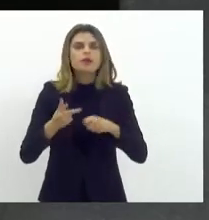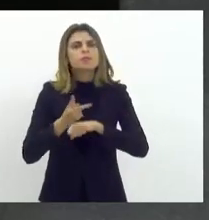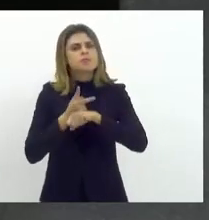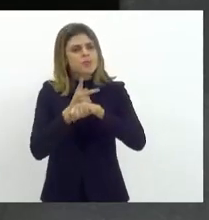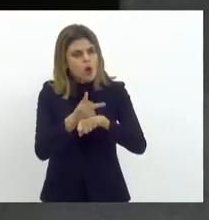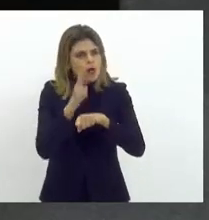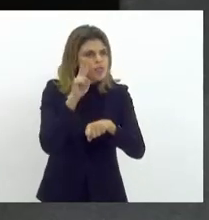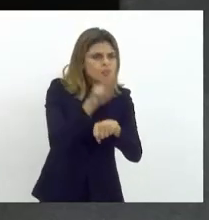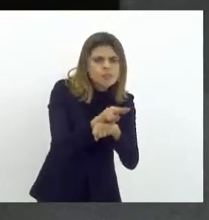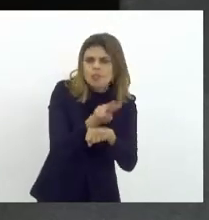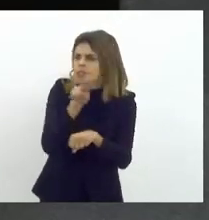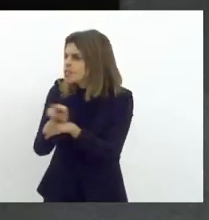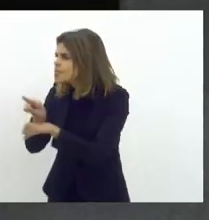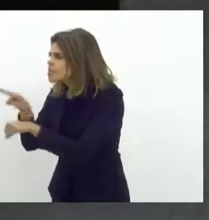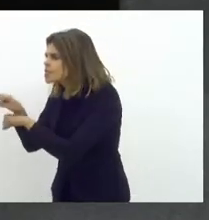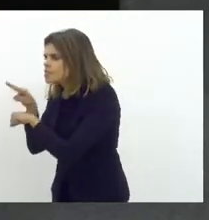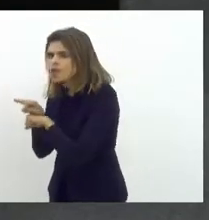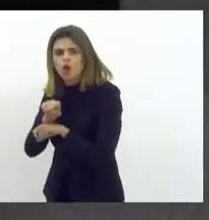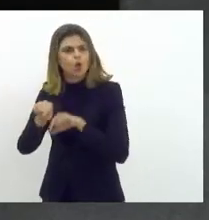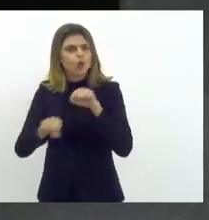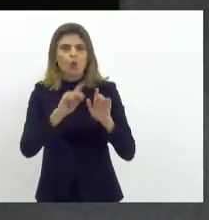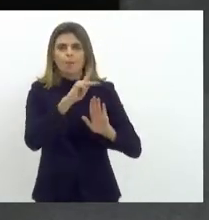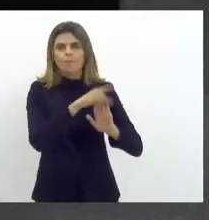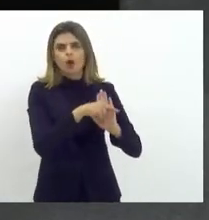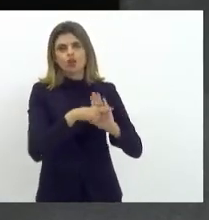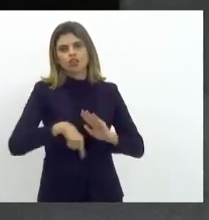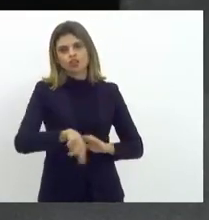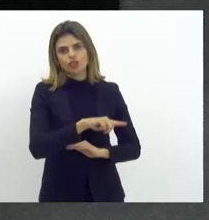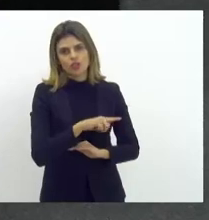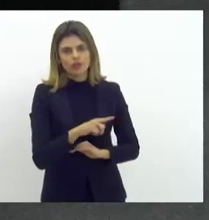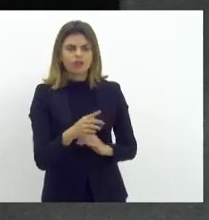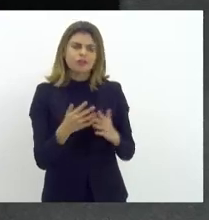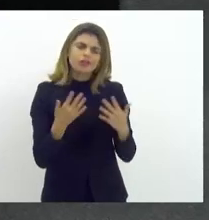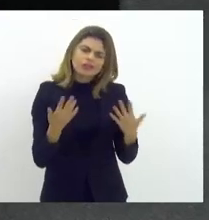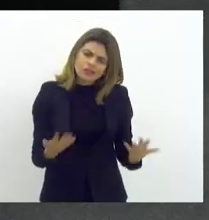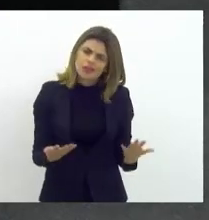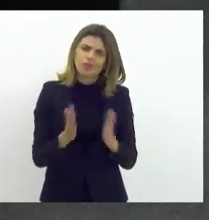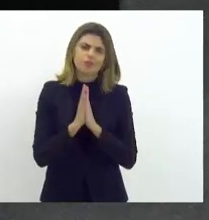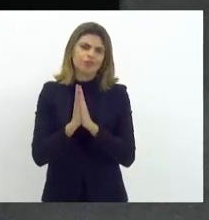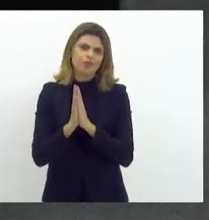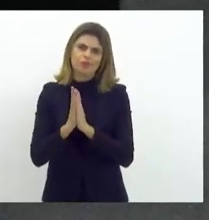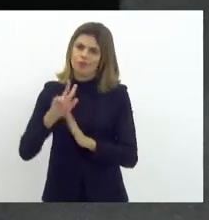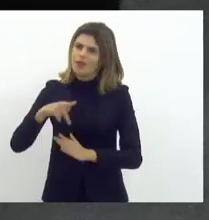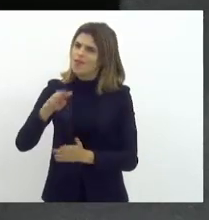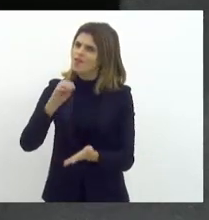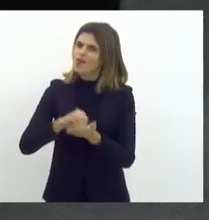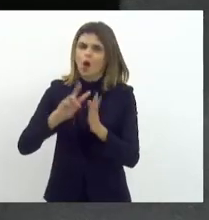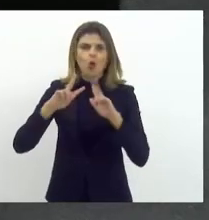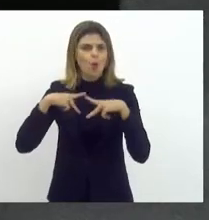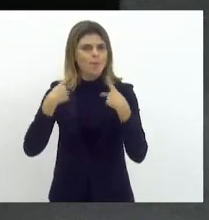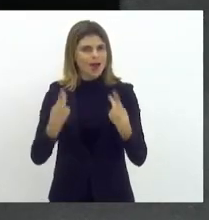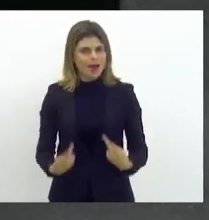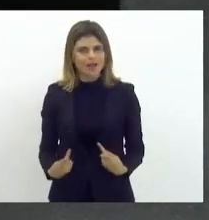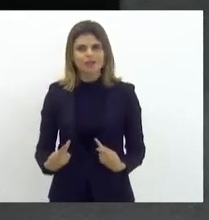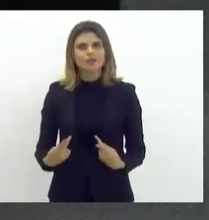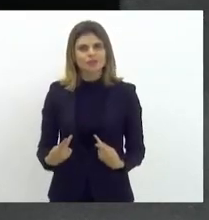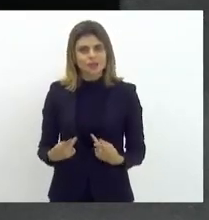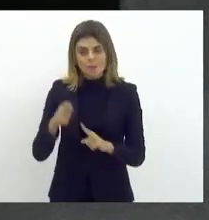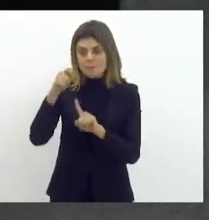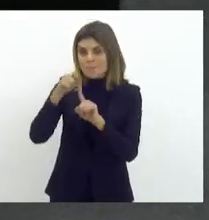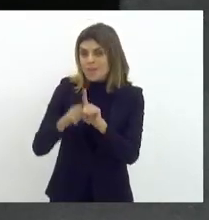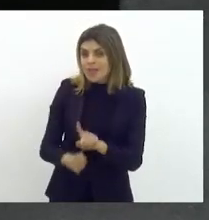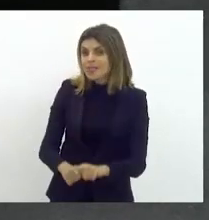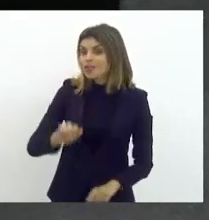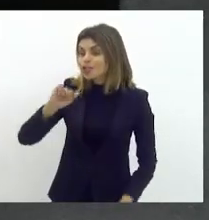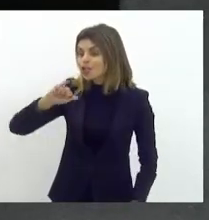fiscalizar muito de perto esse programa então senhora Presidente é desumano a gente está aqui entrando no mês